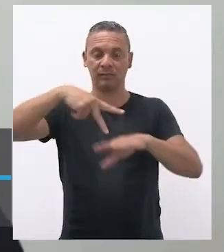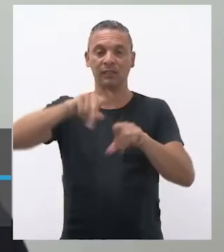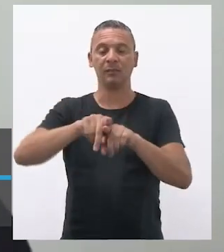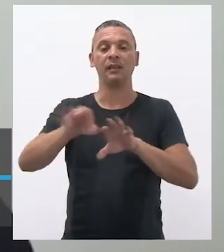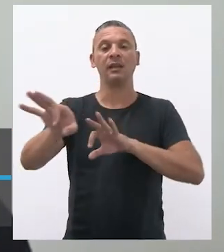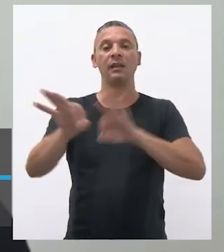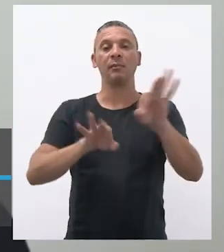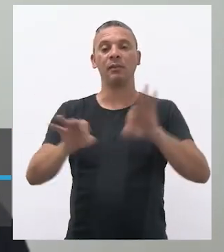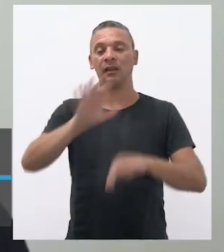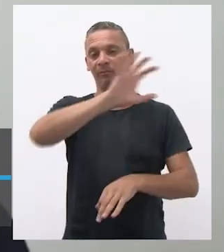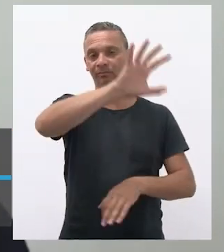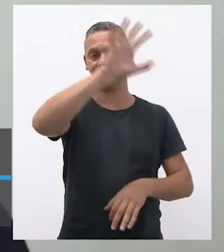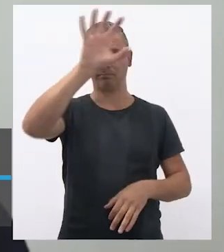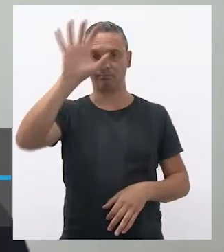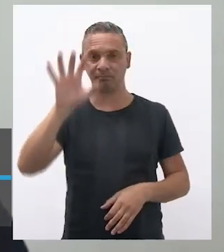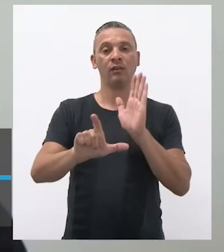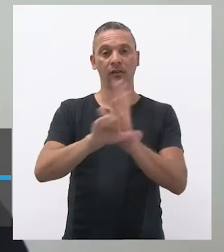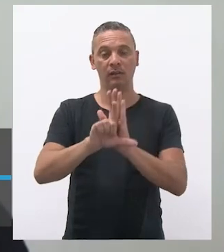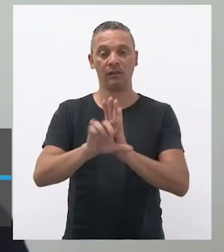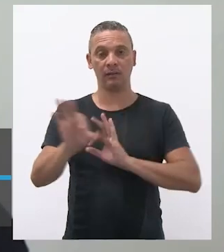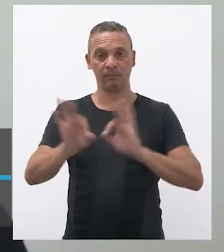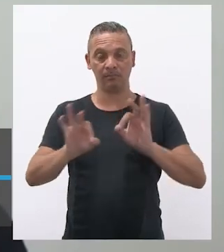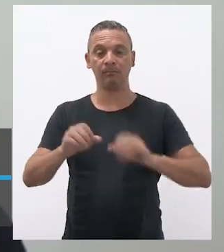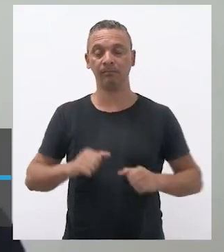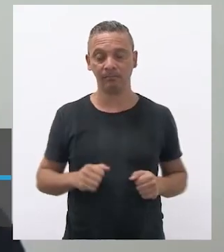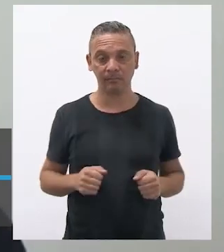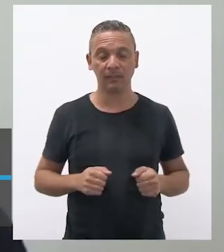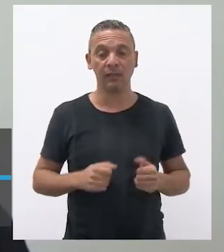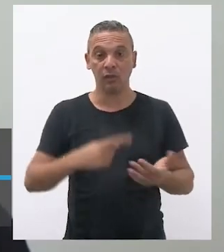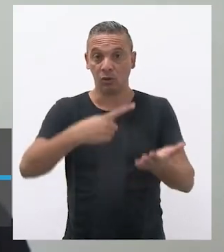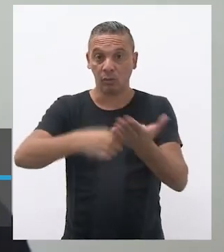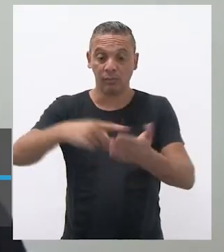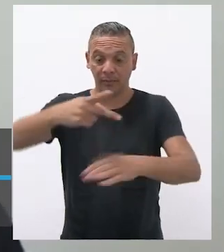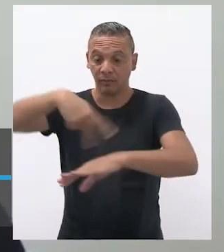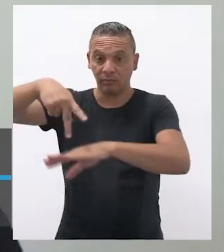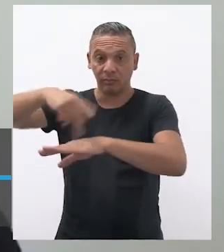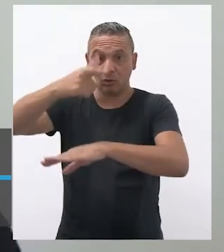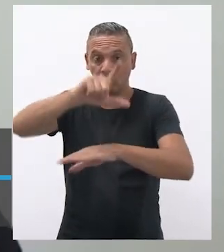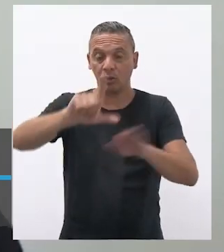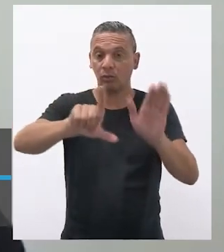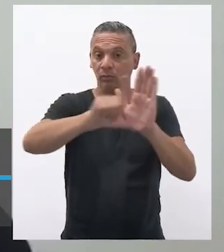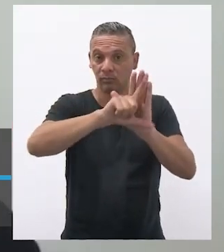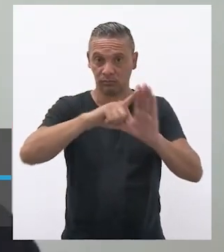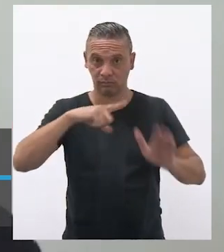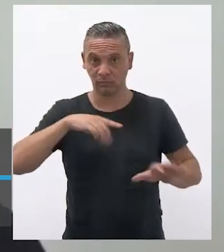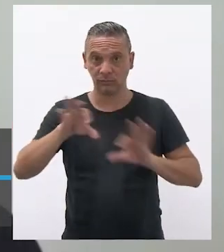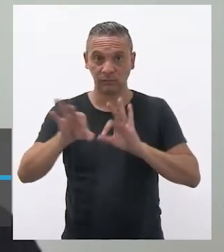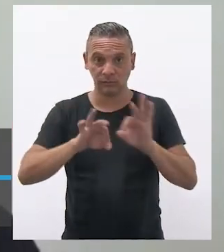necessidade sozinhos? A pessoa pede que você explique melhor se foi isso mesmo que ela entendeu.